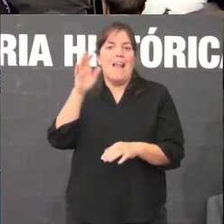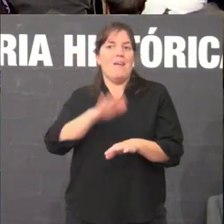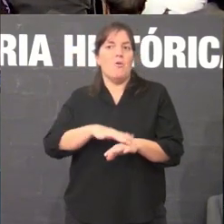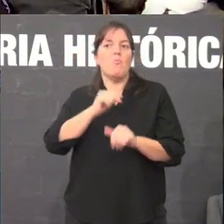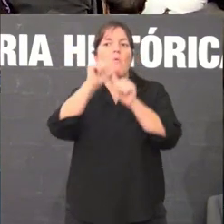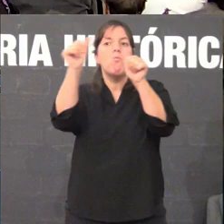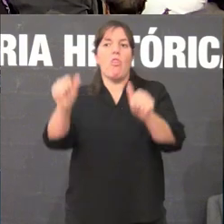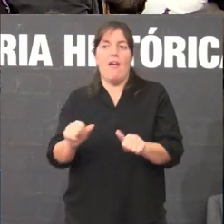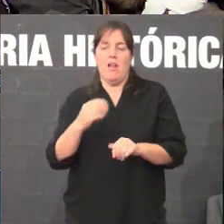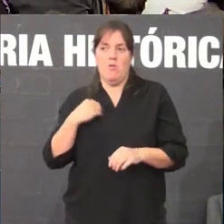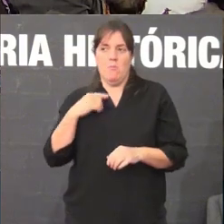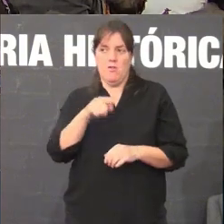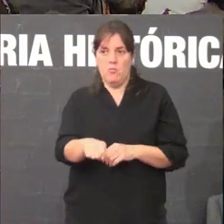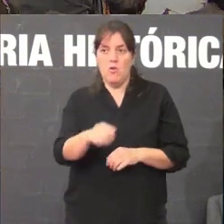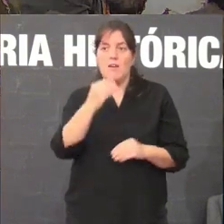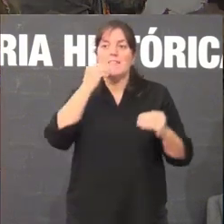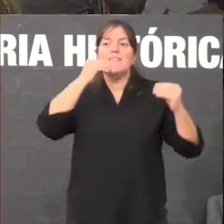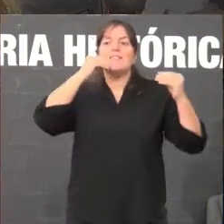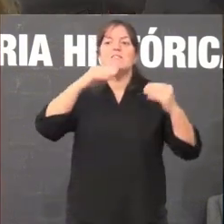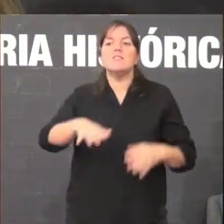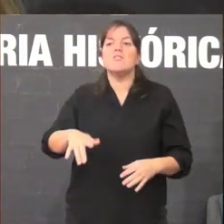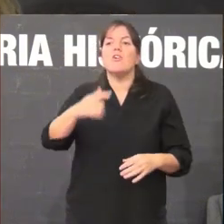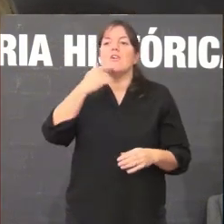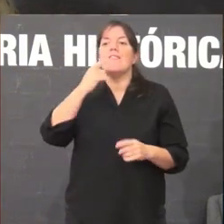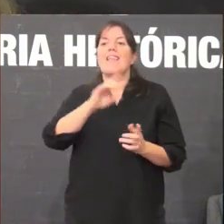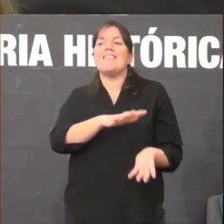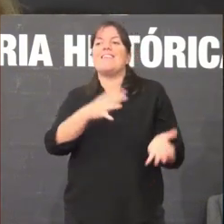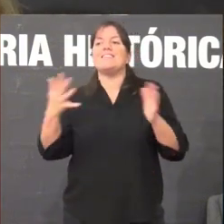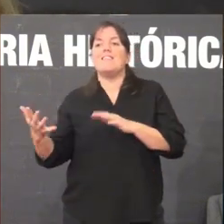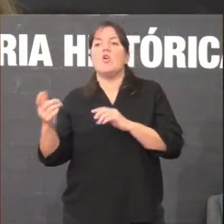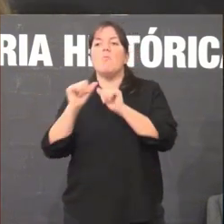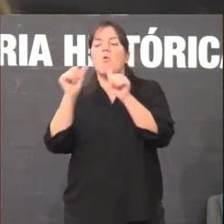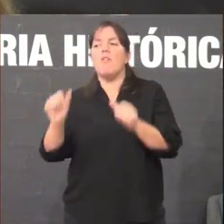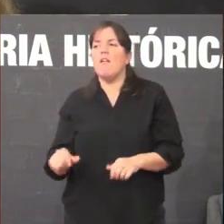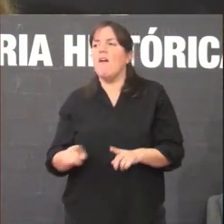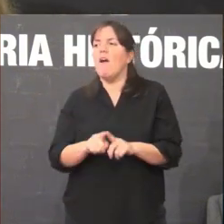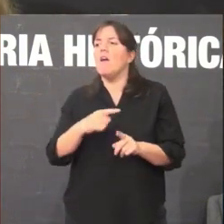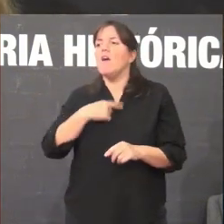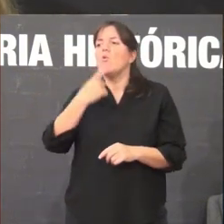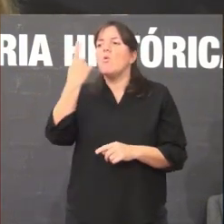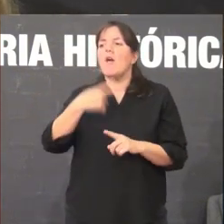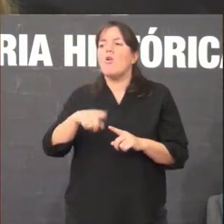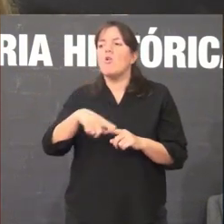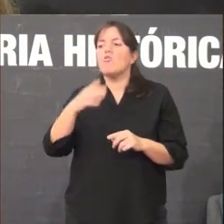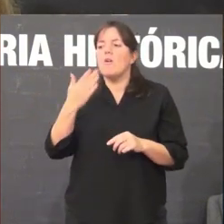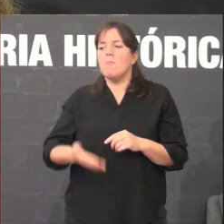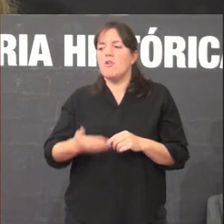Esta questão da transição modélica negligenciava uma coisa que era importante.